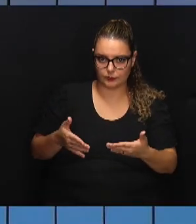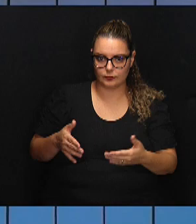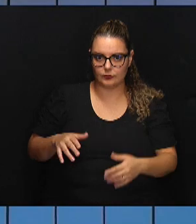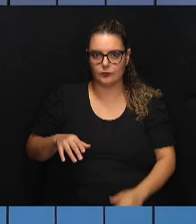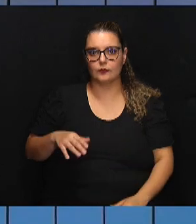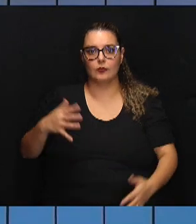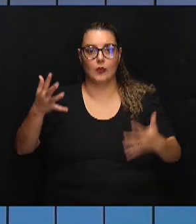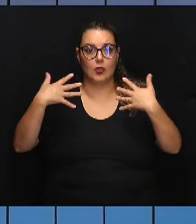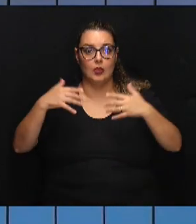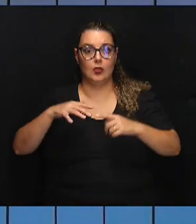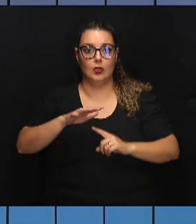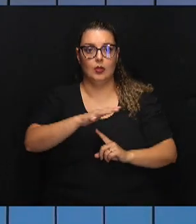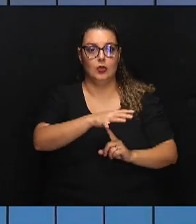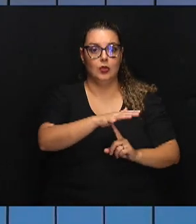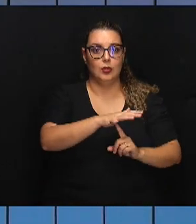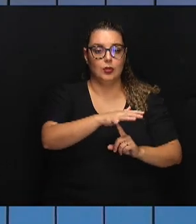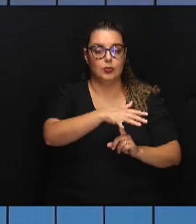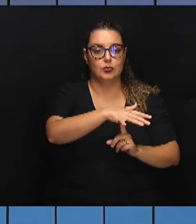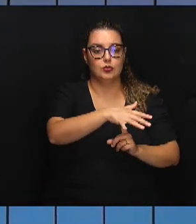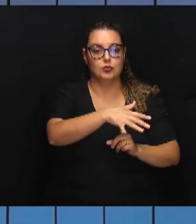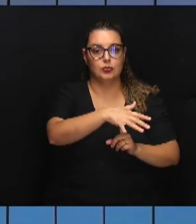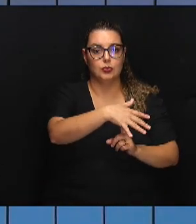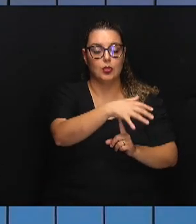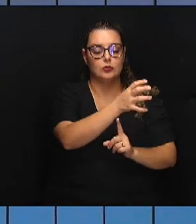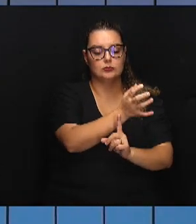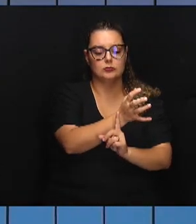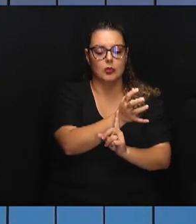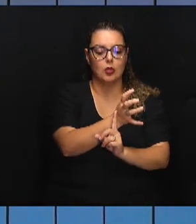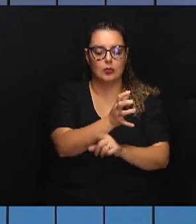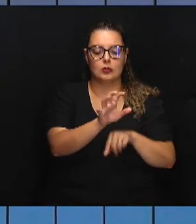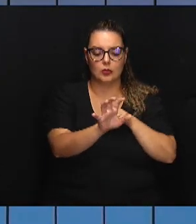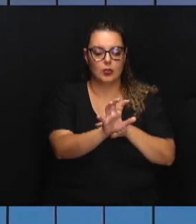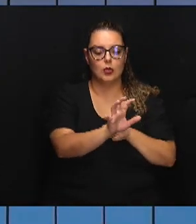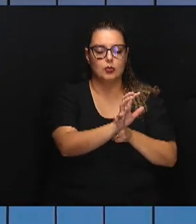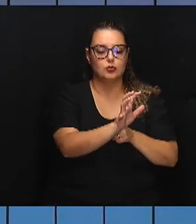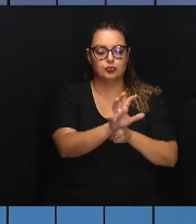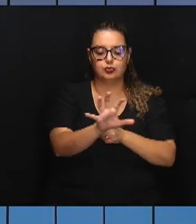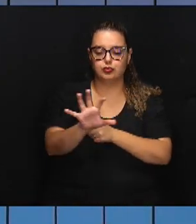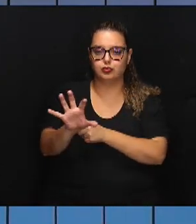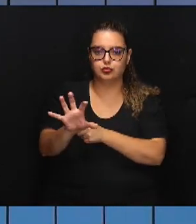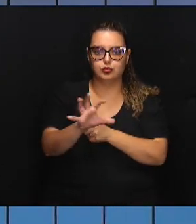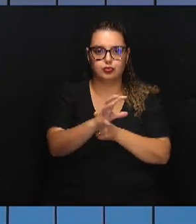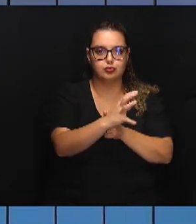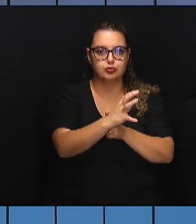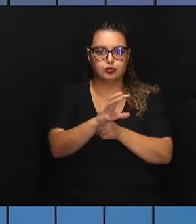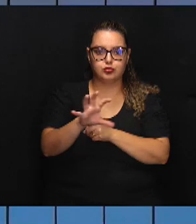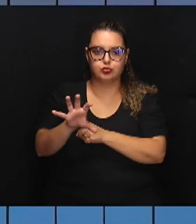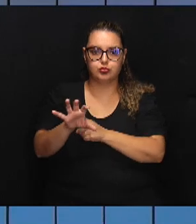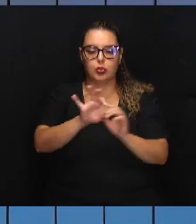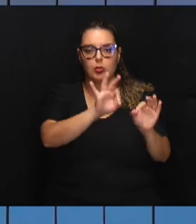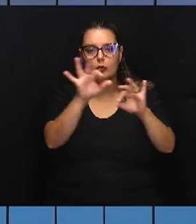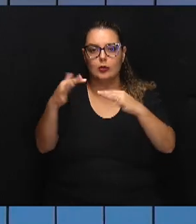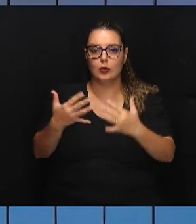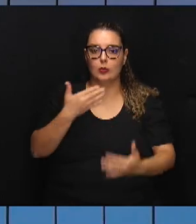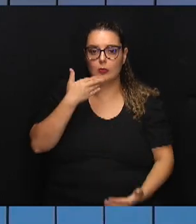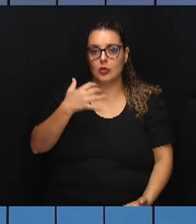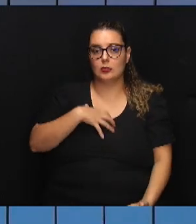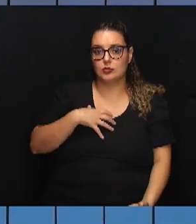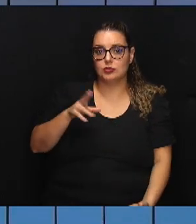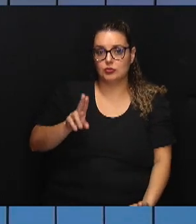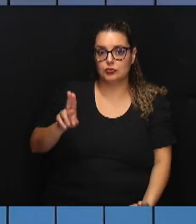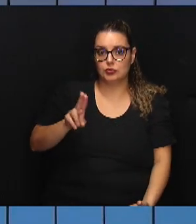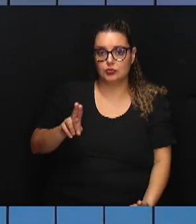os ventiladores. Também queria que o senhor explicasse um pouquinho para o pessoal que está em casa acompanhando qual que é a melhor forma de usar